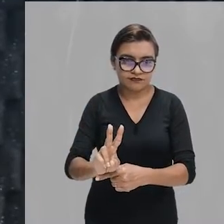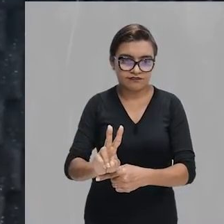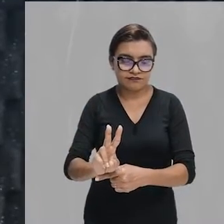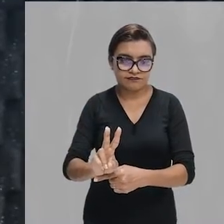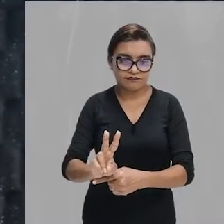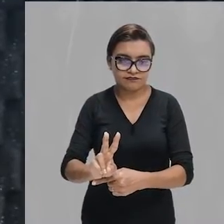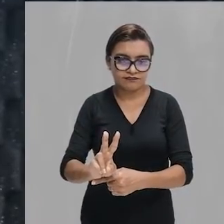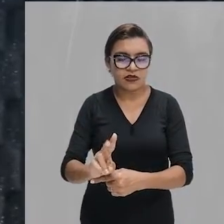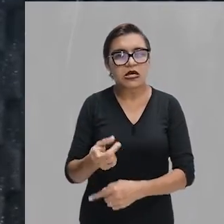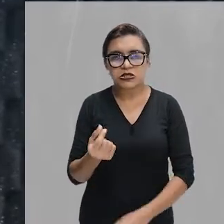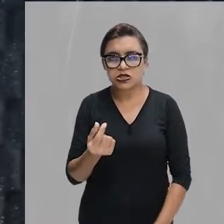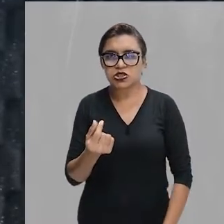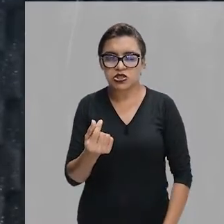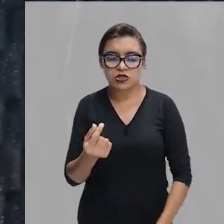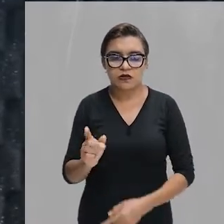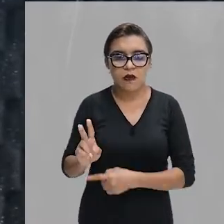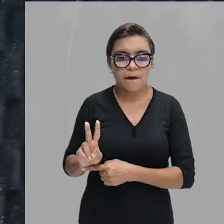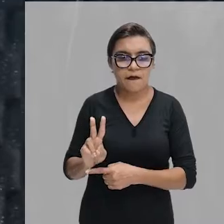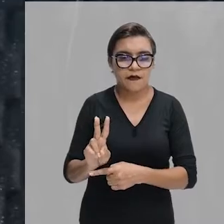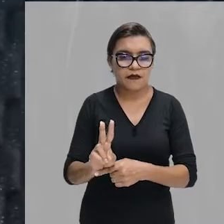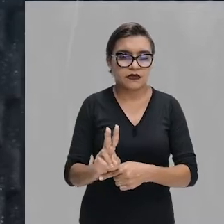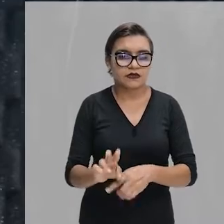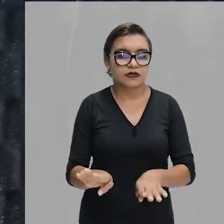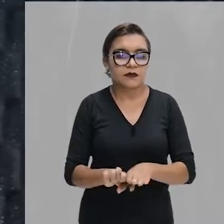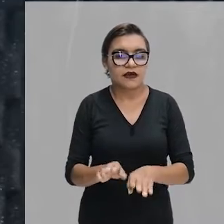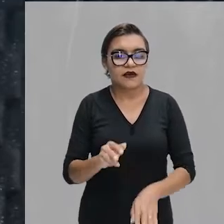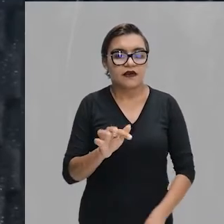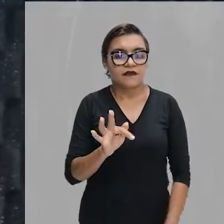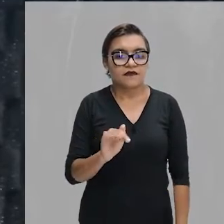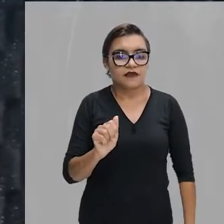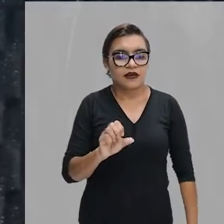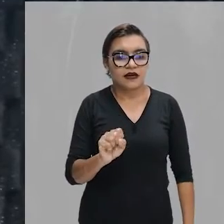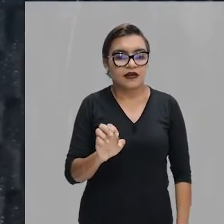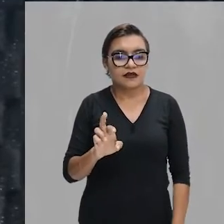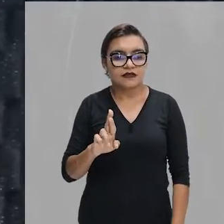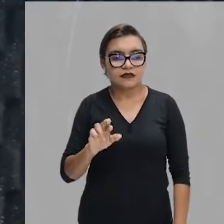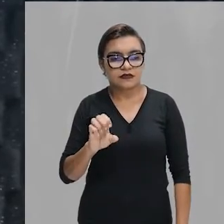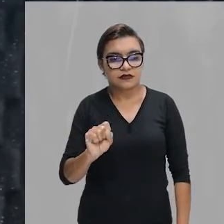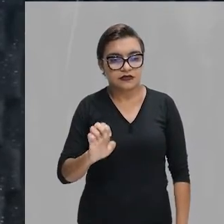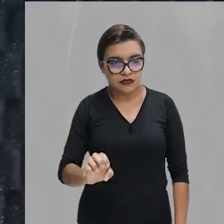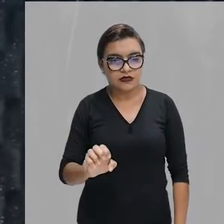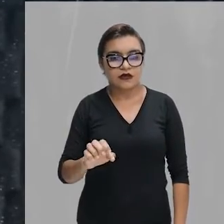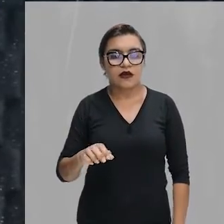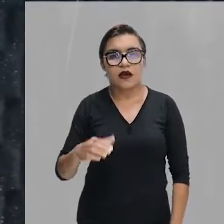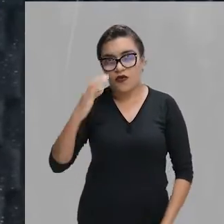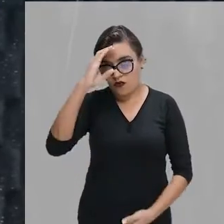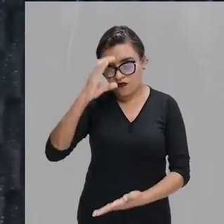E fiar-se é confiar. Certo?